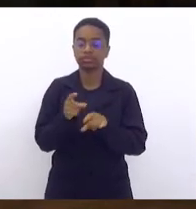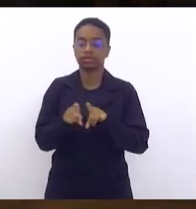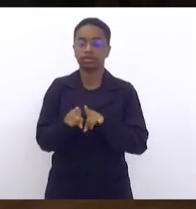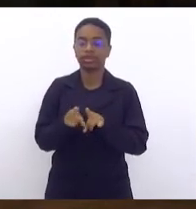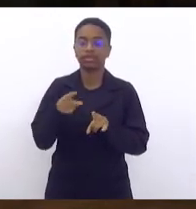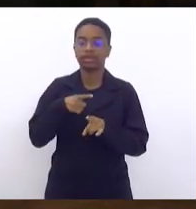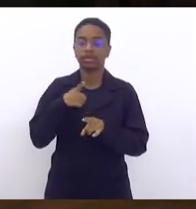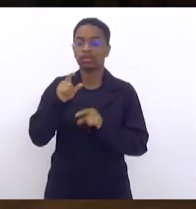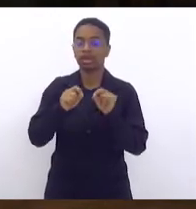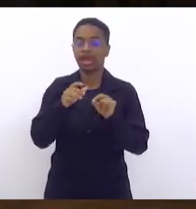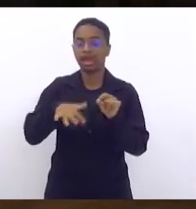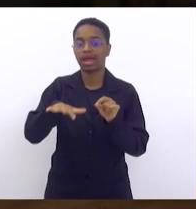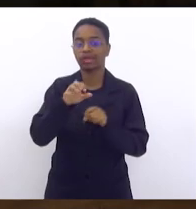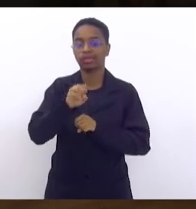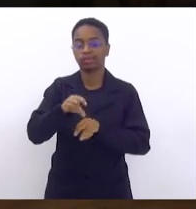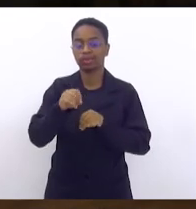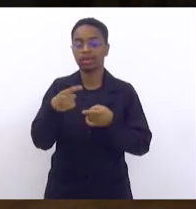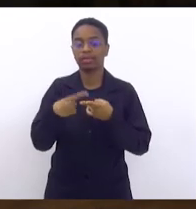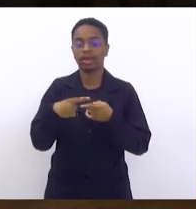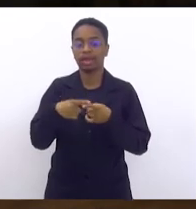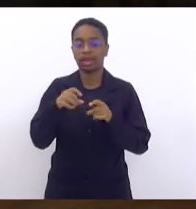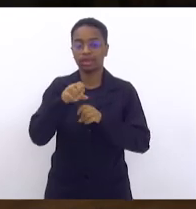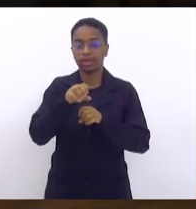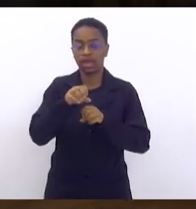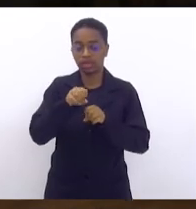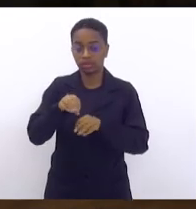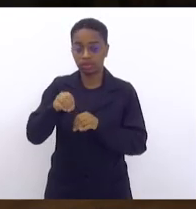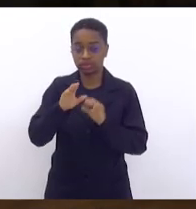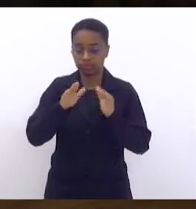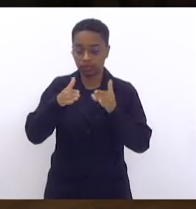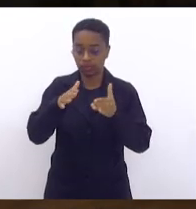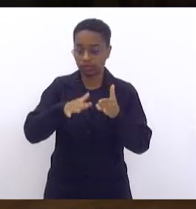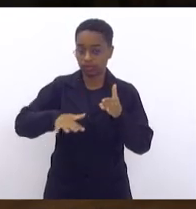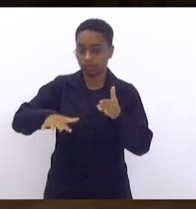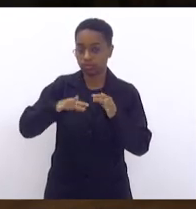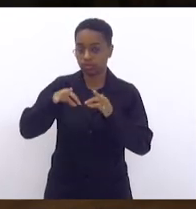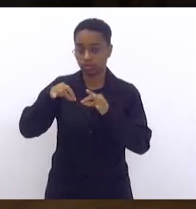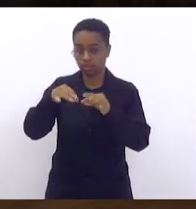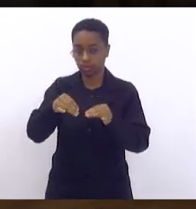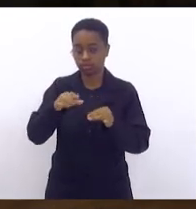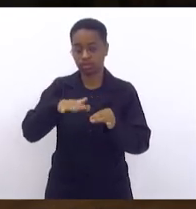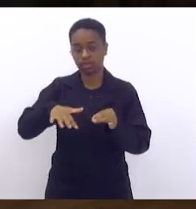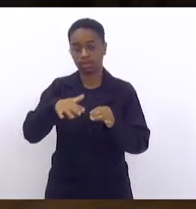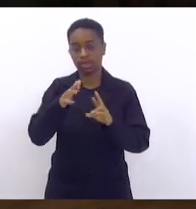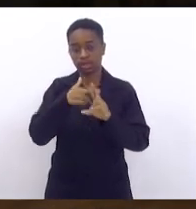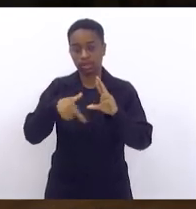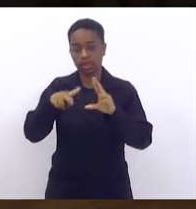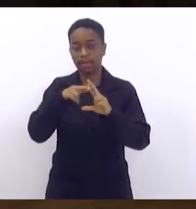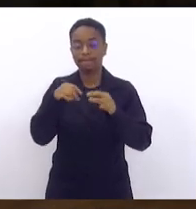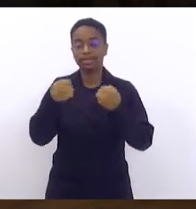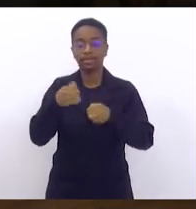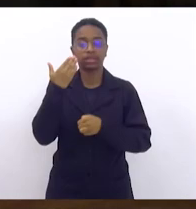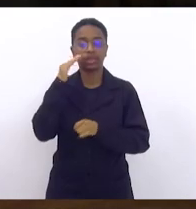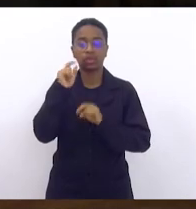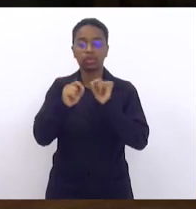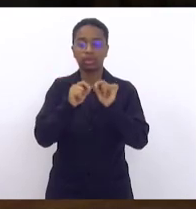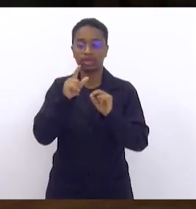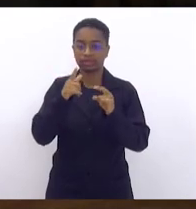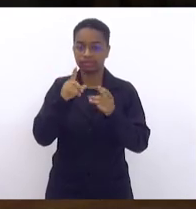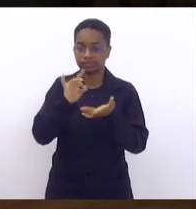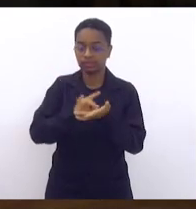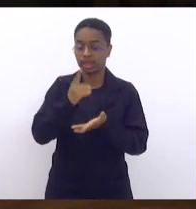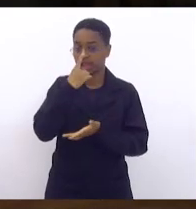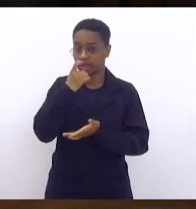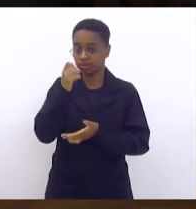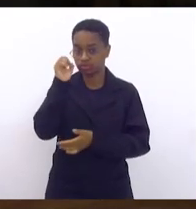educação a educação para todos no sentido da reciclagem entender o que é lixo que tem que ser